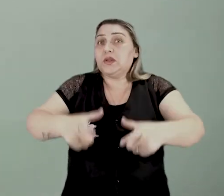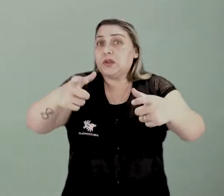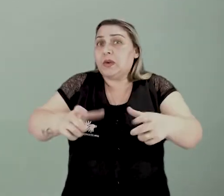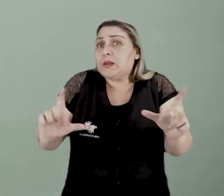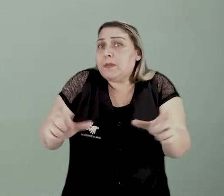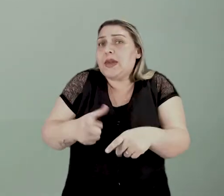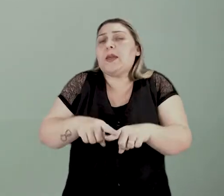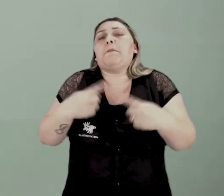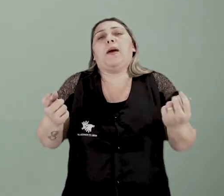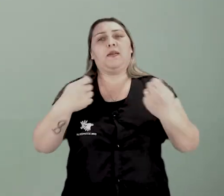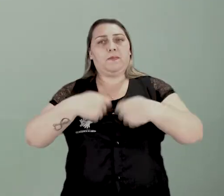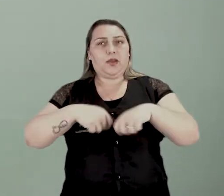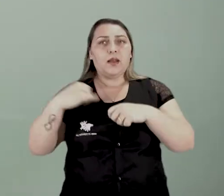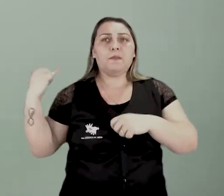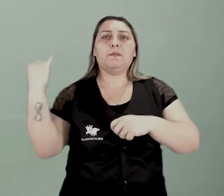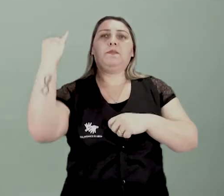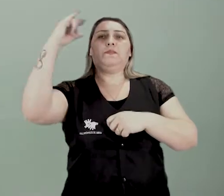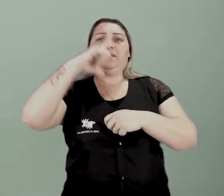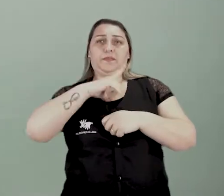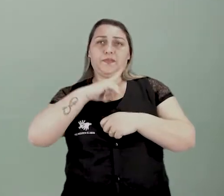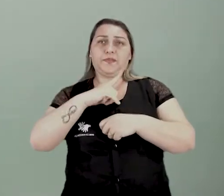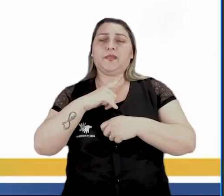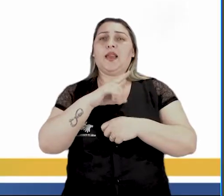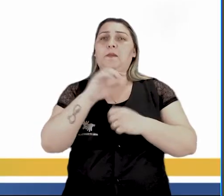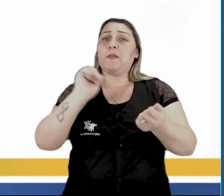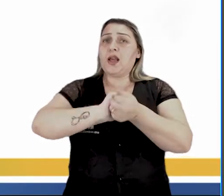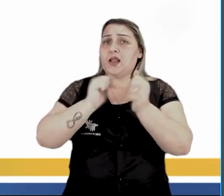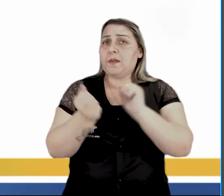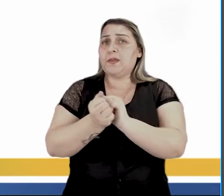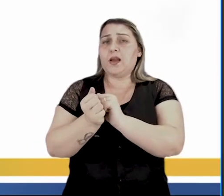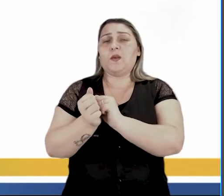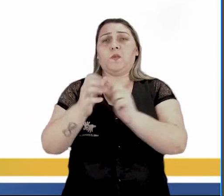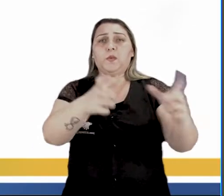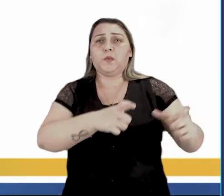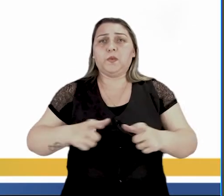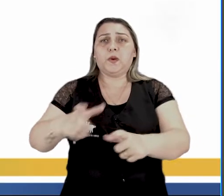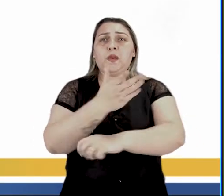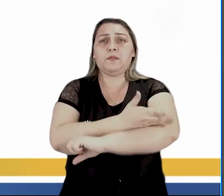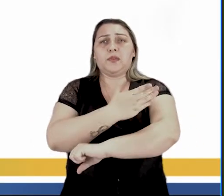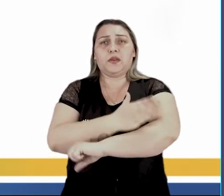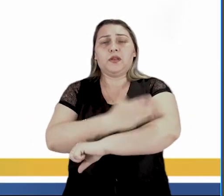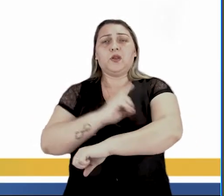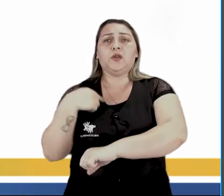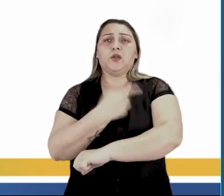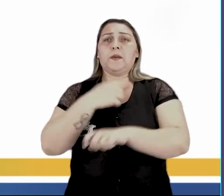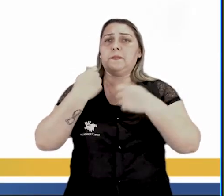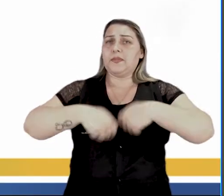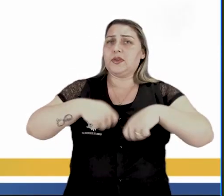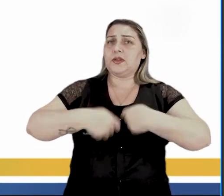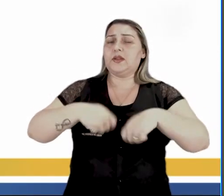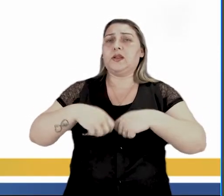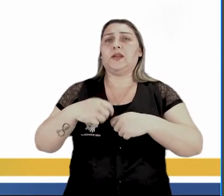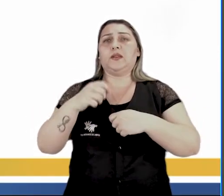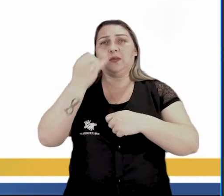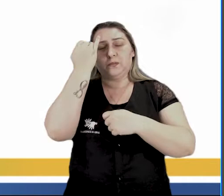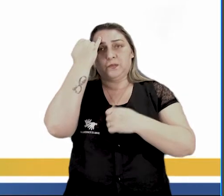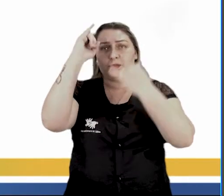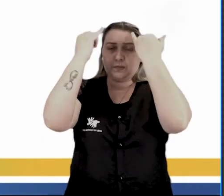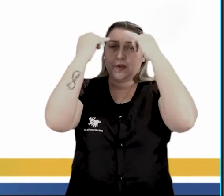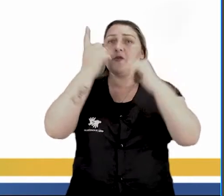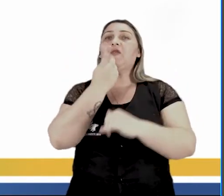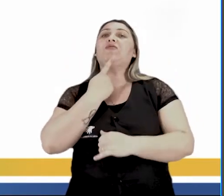que pequeno, para que nós possamos praticá-los. E para adaptar qualquer espaço para essa prática, nós só precisamos ter criatividade